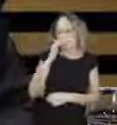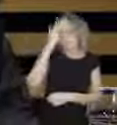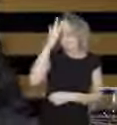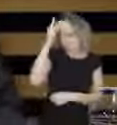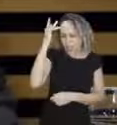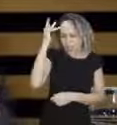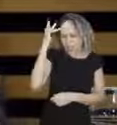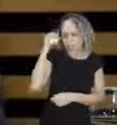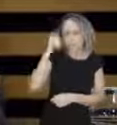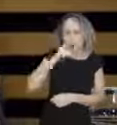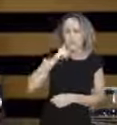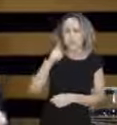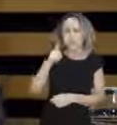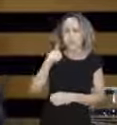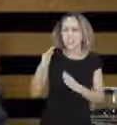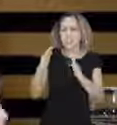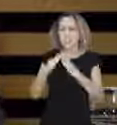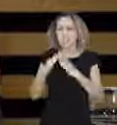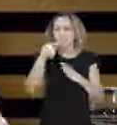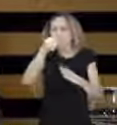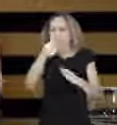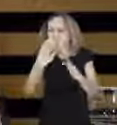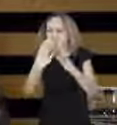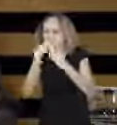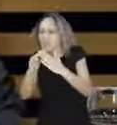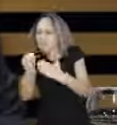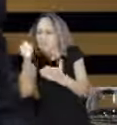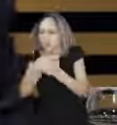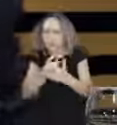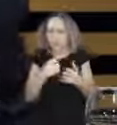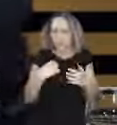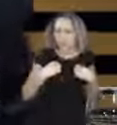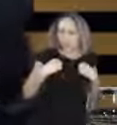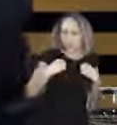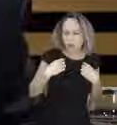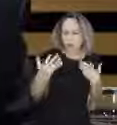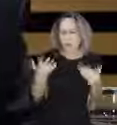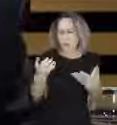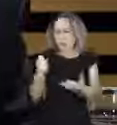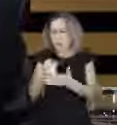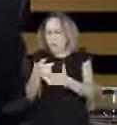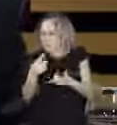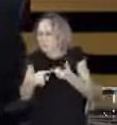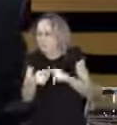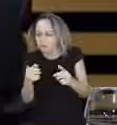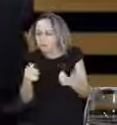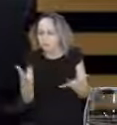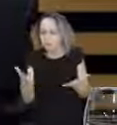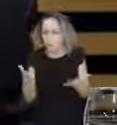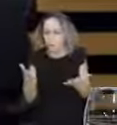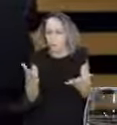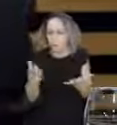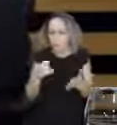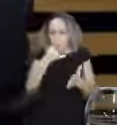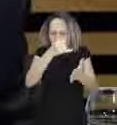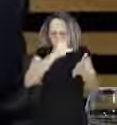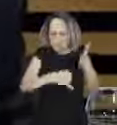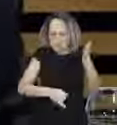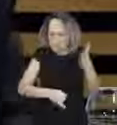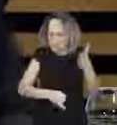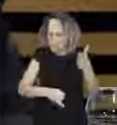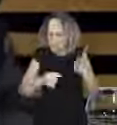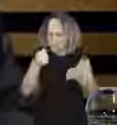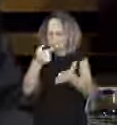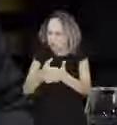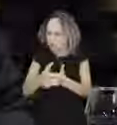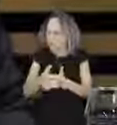para o filho, quando compra um produto, pagando imposto para os altos salários do setor público. Quem corrigiu